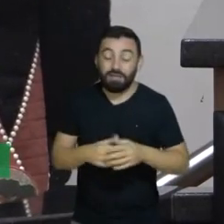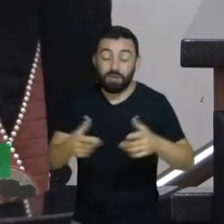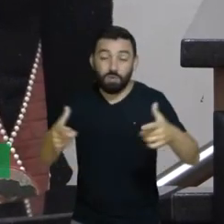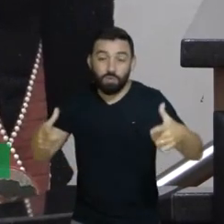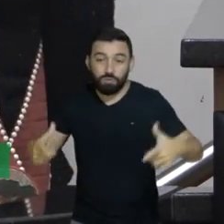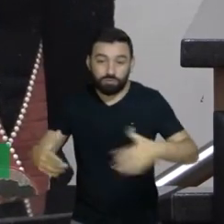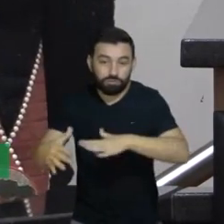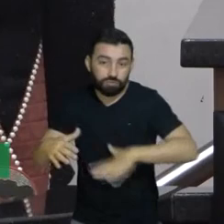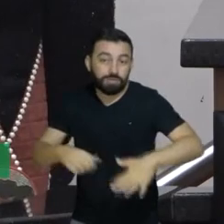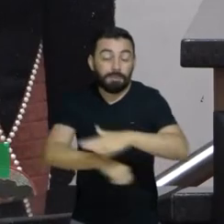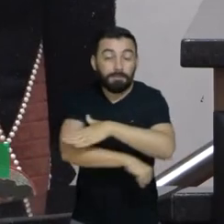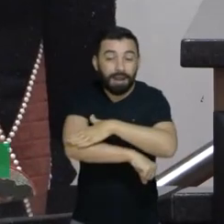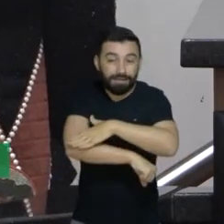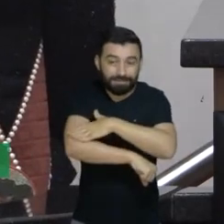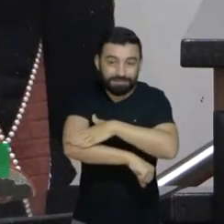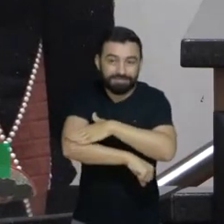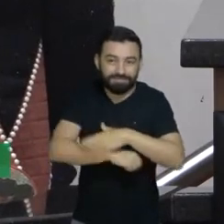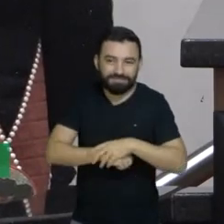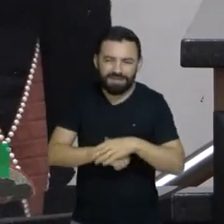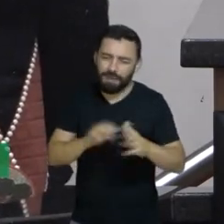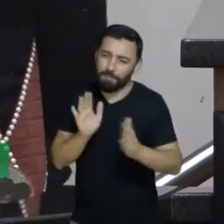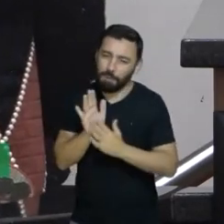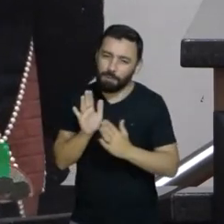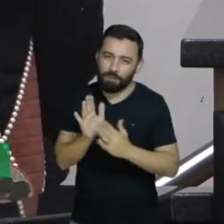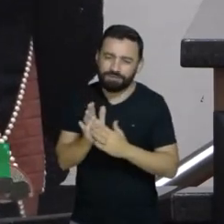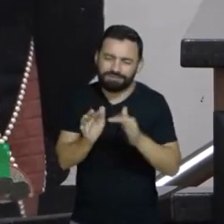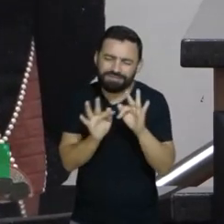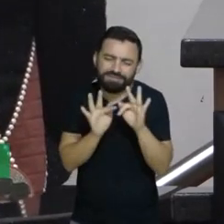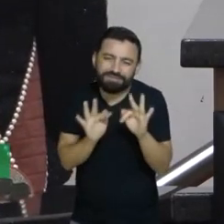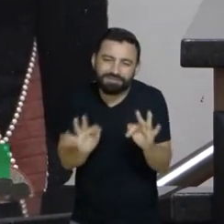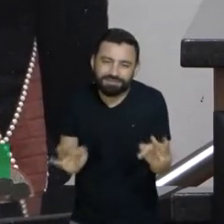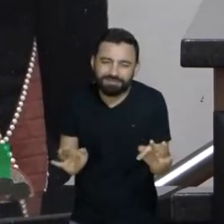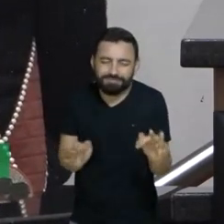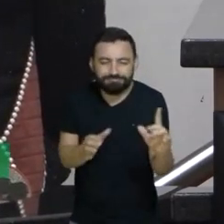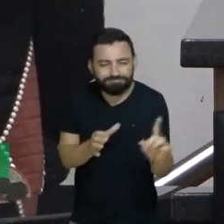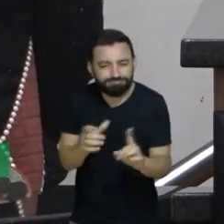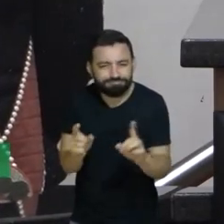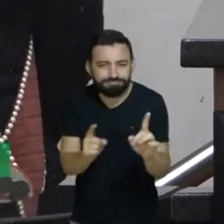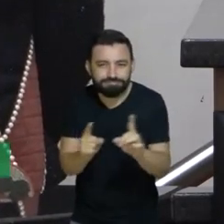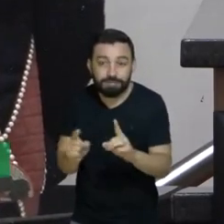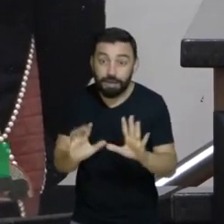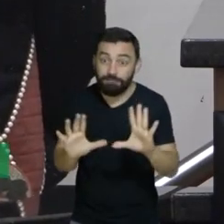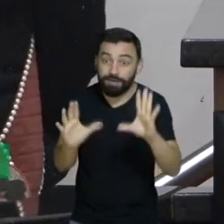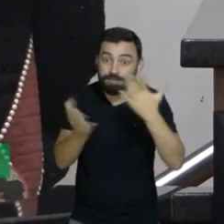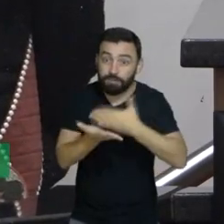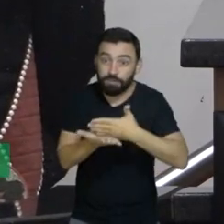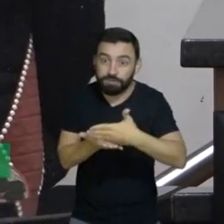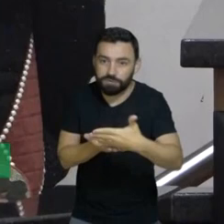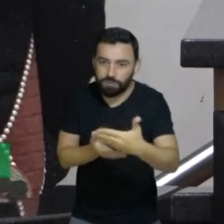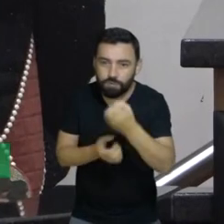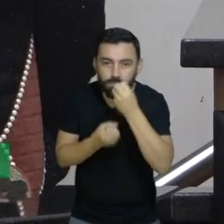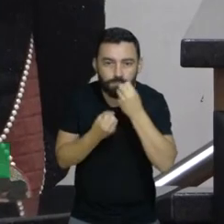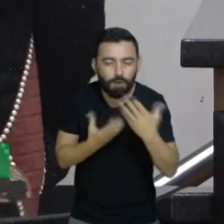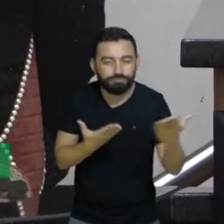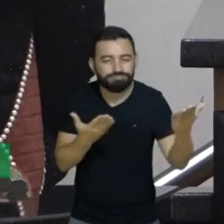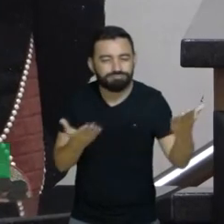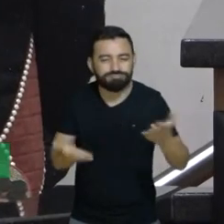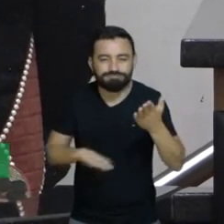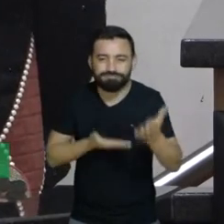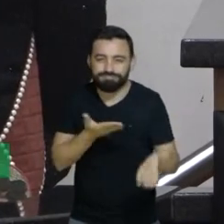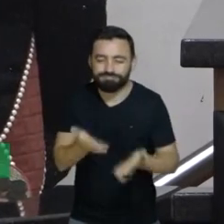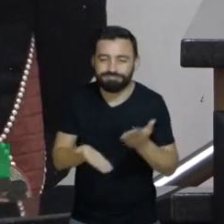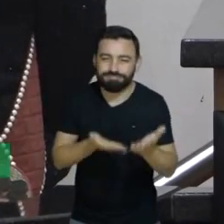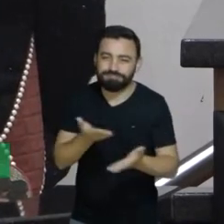Costa. Essa proposta simples e acolhedora foi o início de uma festa que mostra o bem receber do povo lagiano